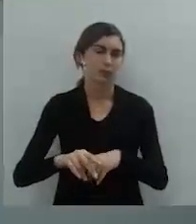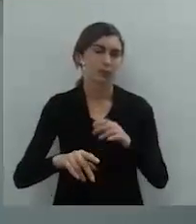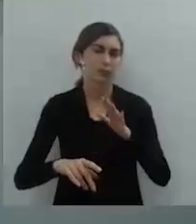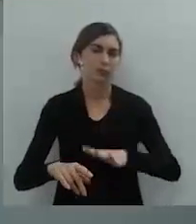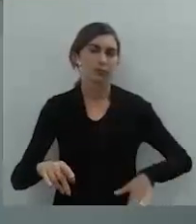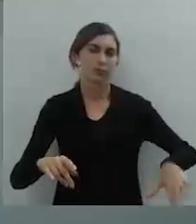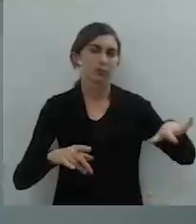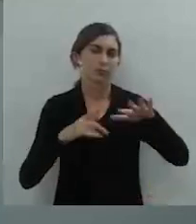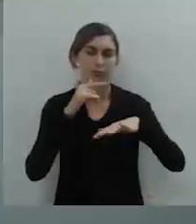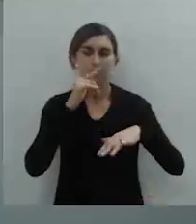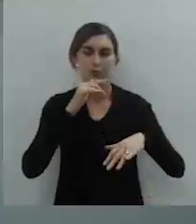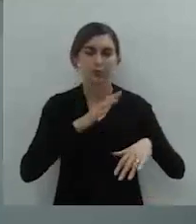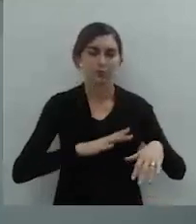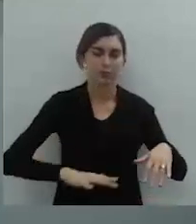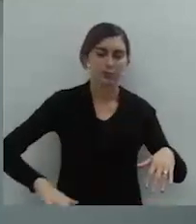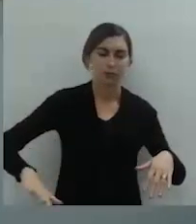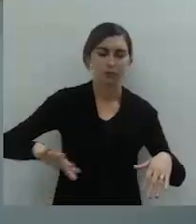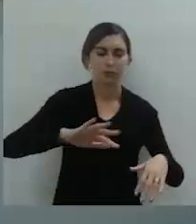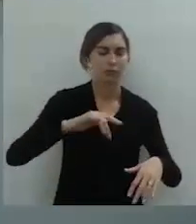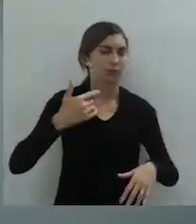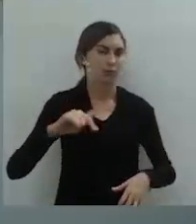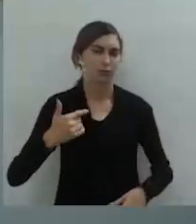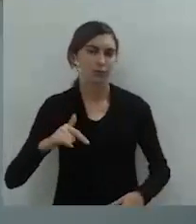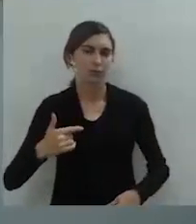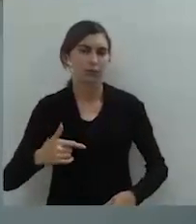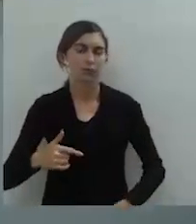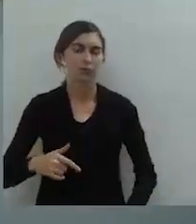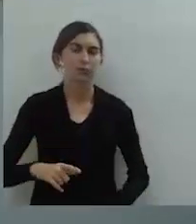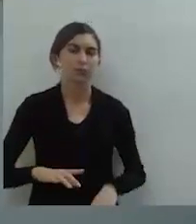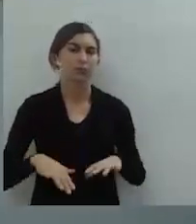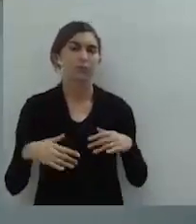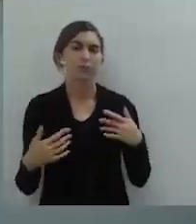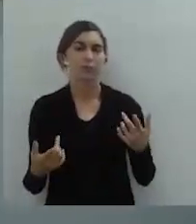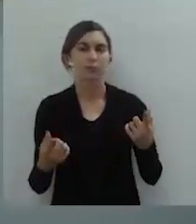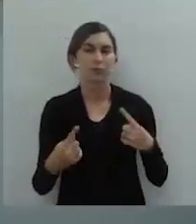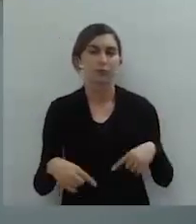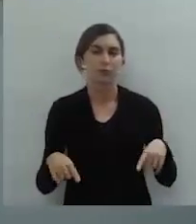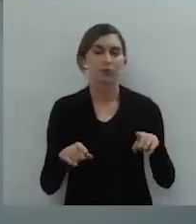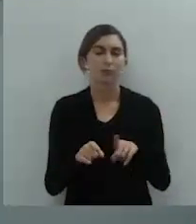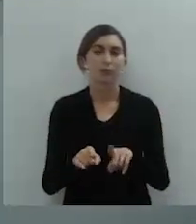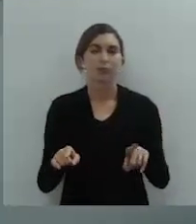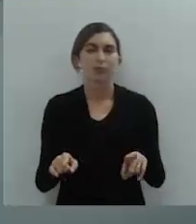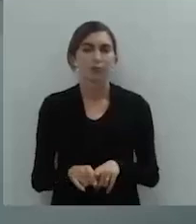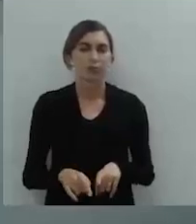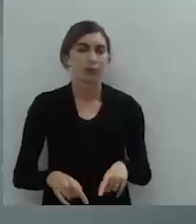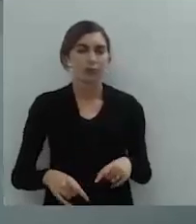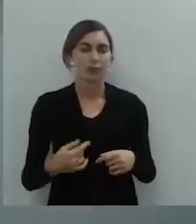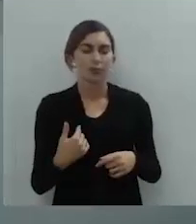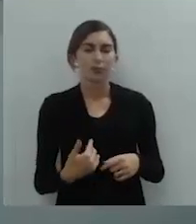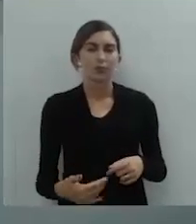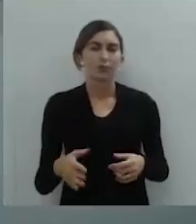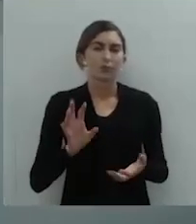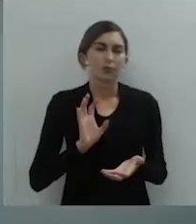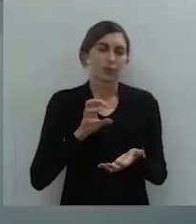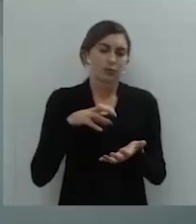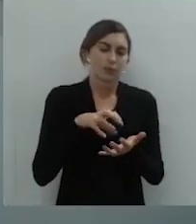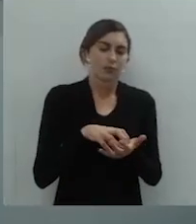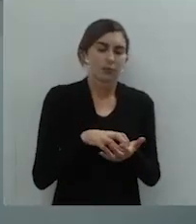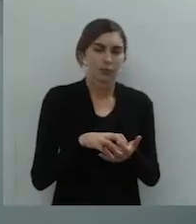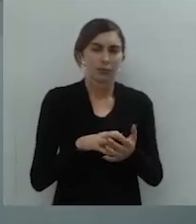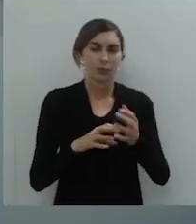pelo litoral, né? Minas Gerais. E nós vamos também para o